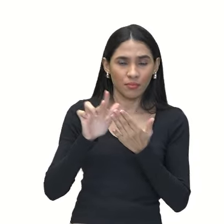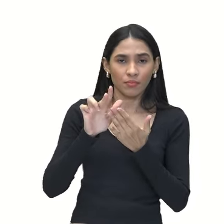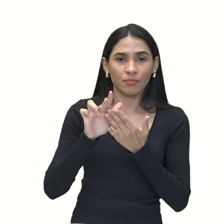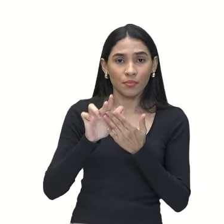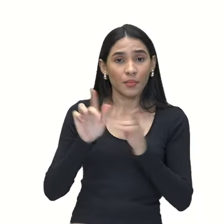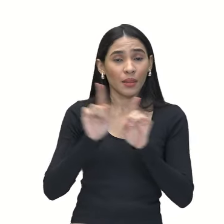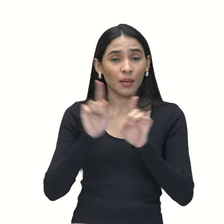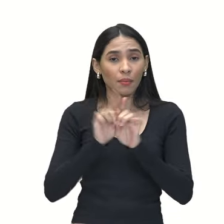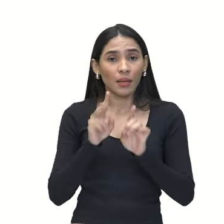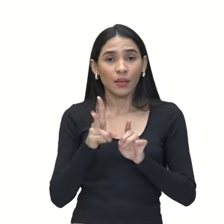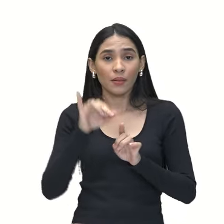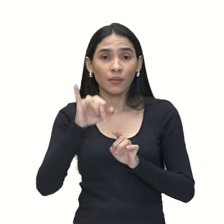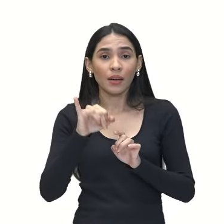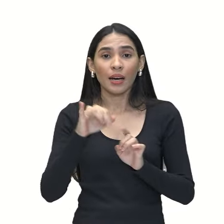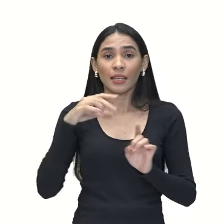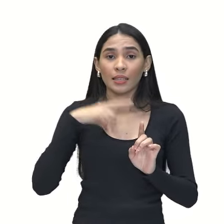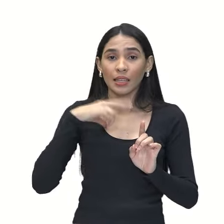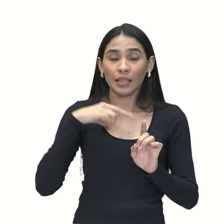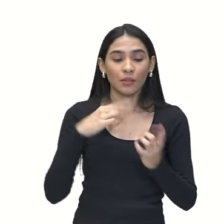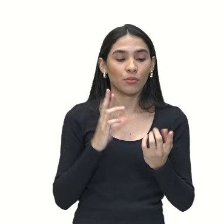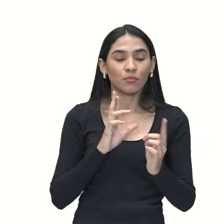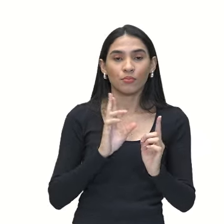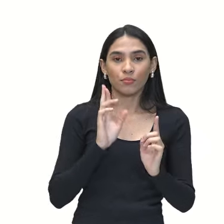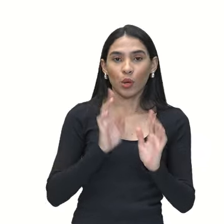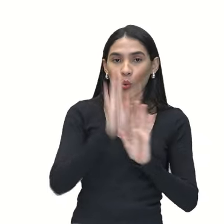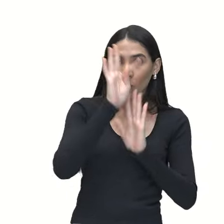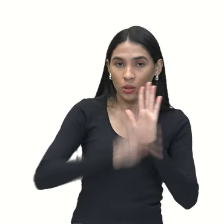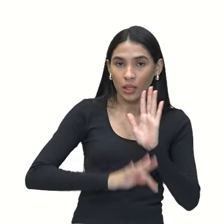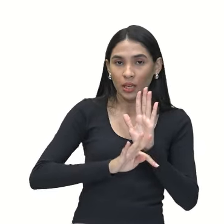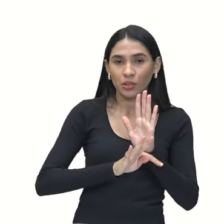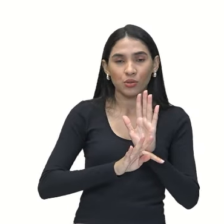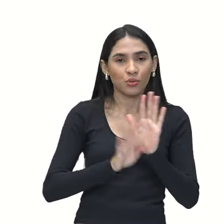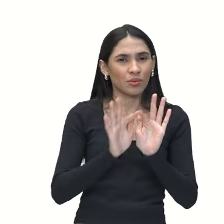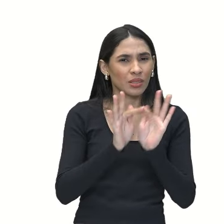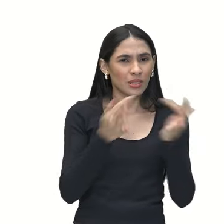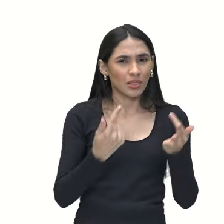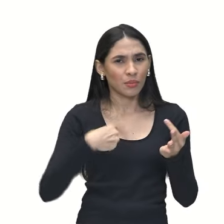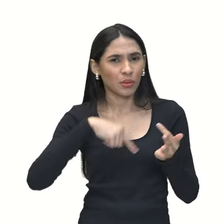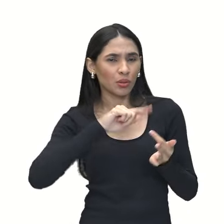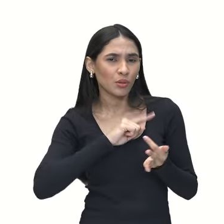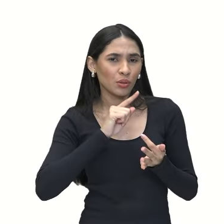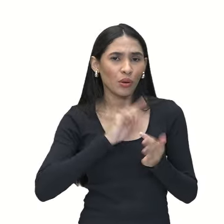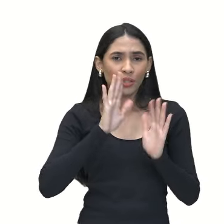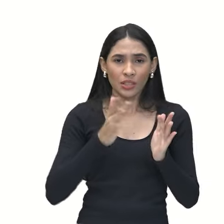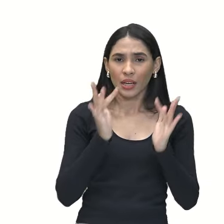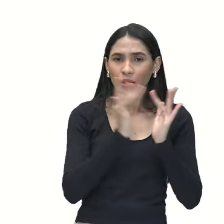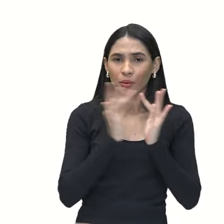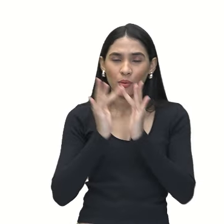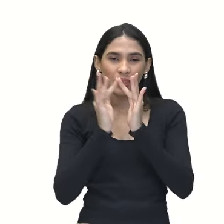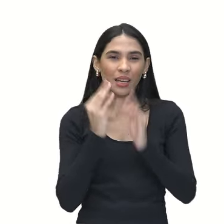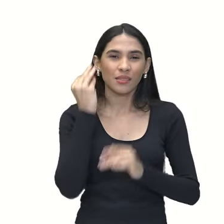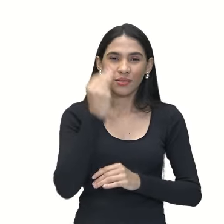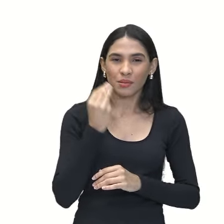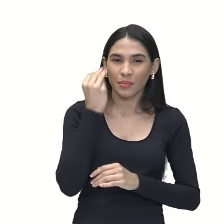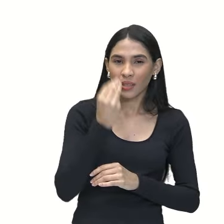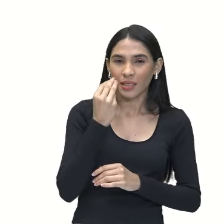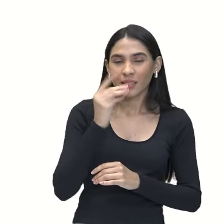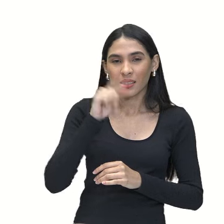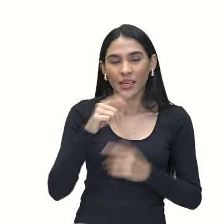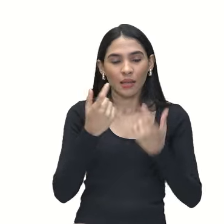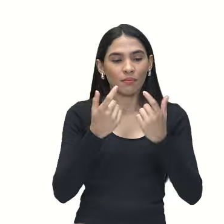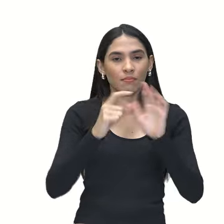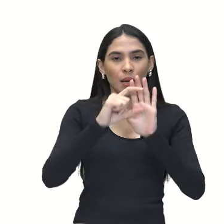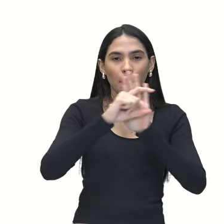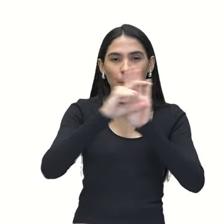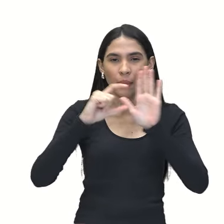E vai desde o texto convencional, que nós estamos habituados a chamar de texto, né? Que são ali os parágrafos,